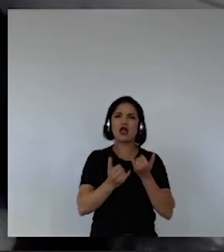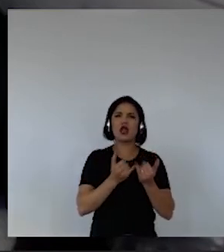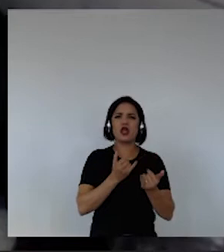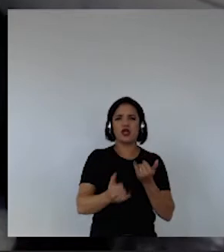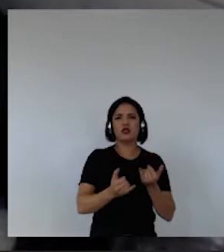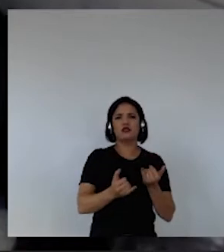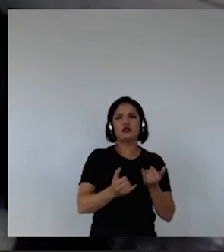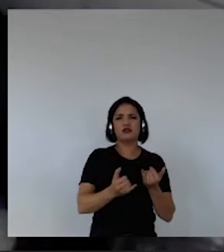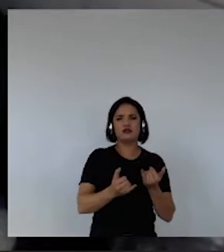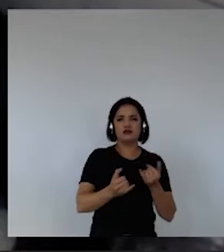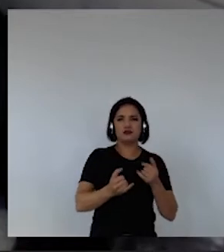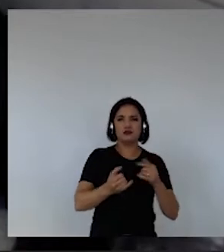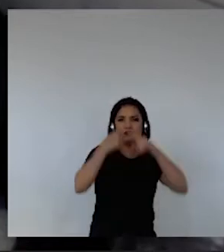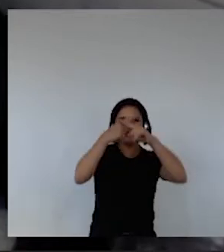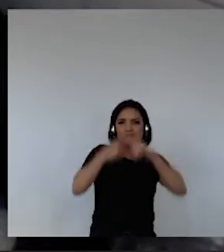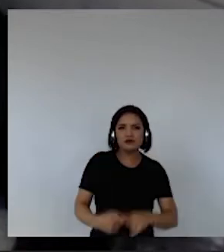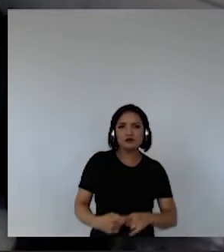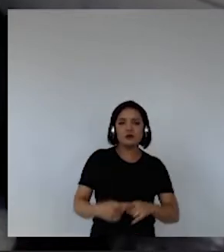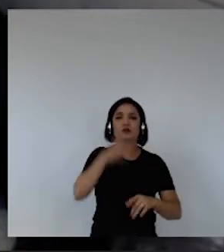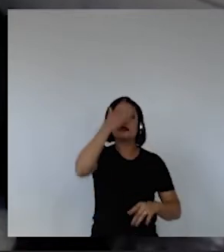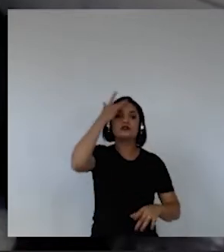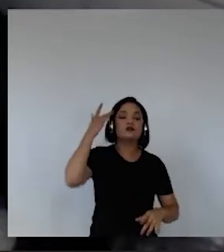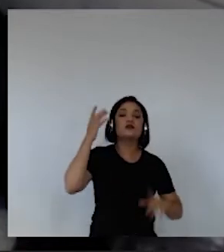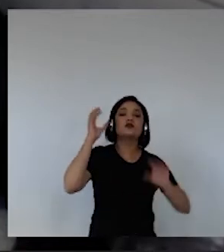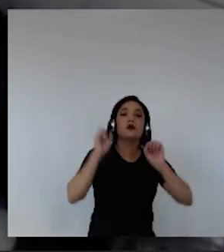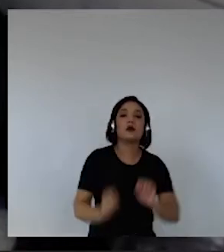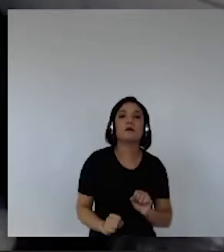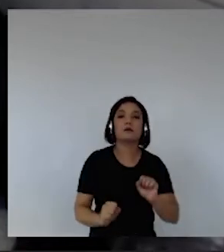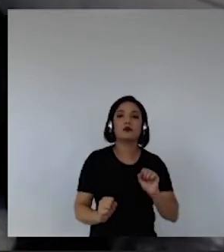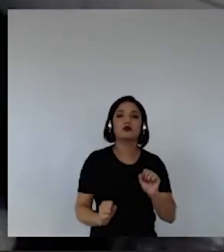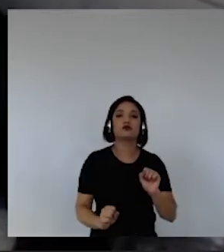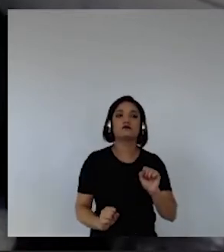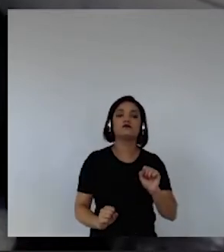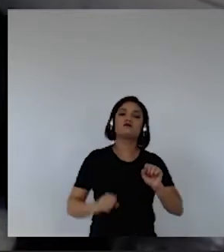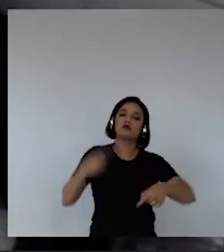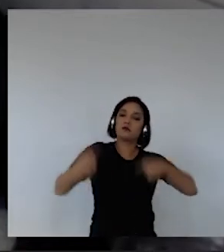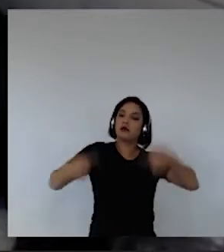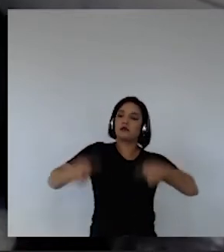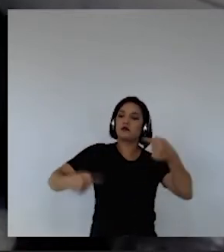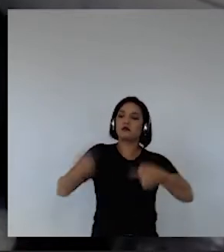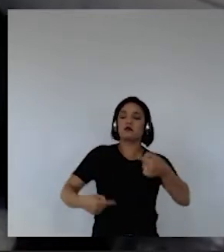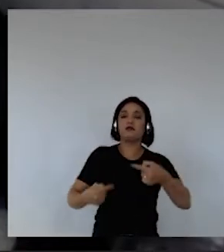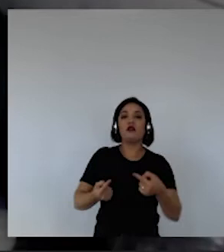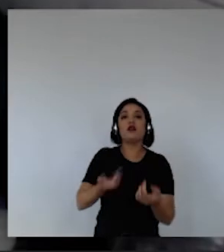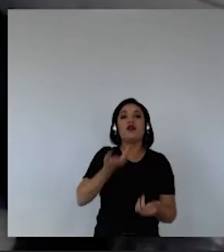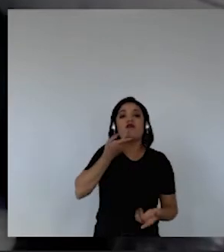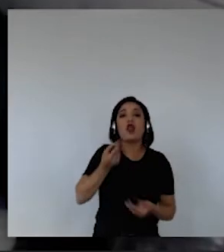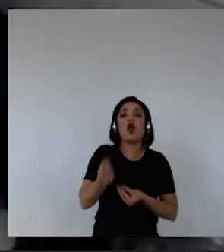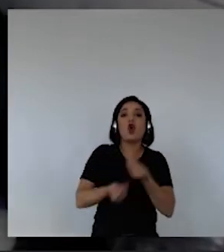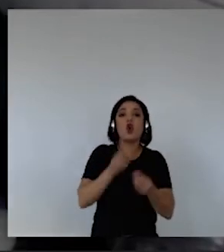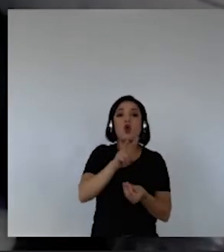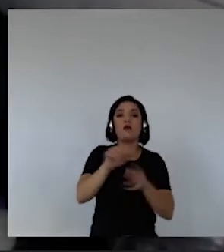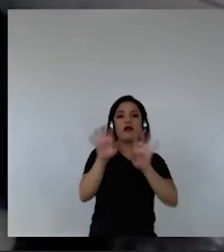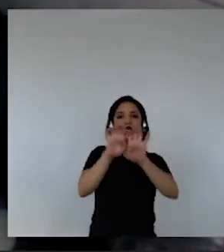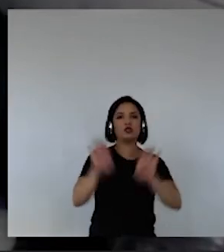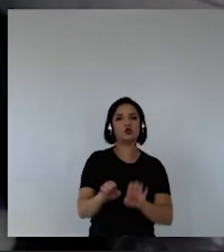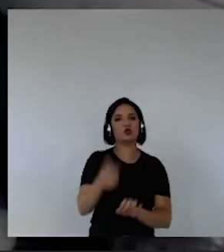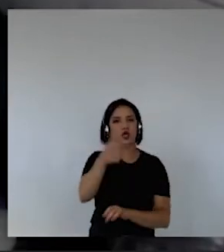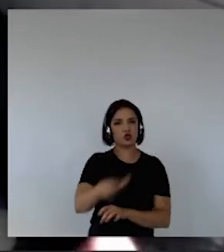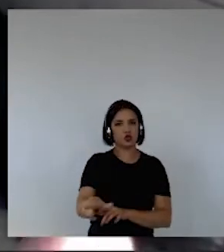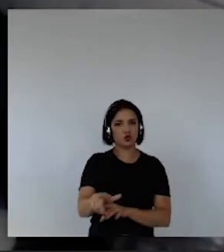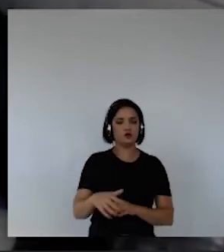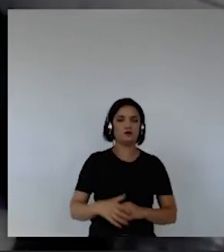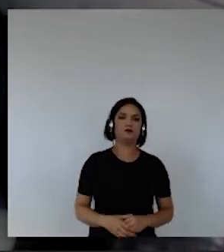jogos, uma arena onde os credores e devedores poderão deliberar e assim estipular como será a reestruturação. Então, não é